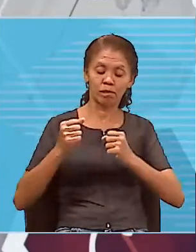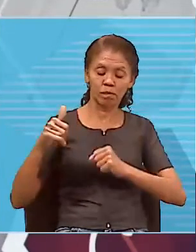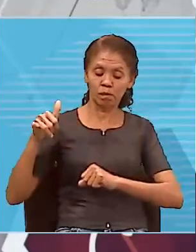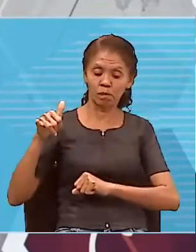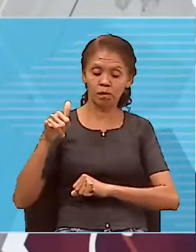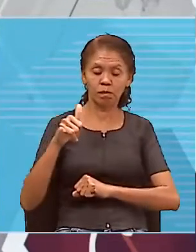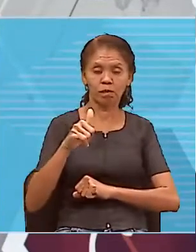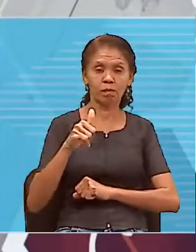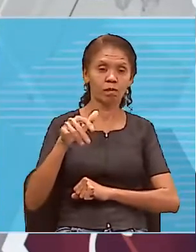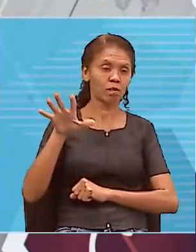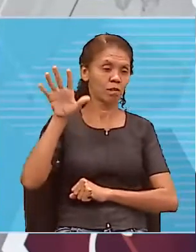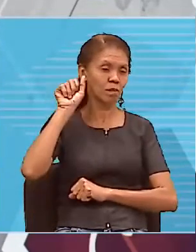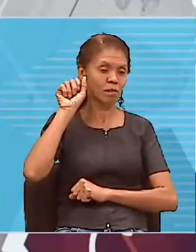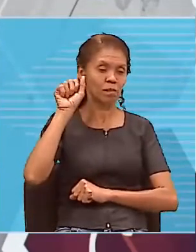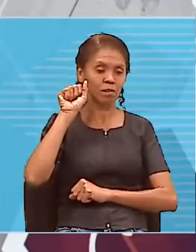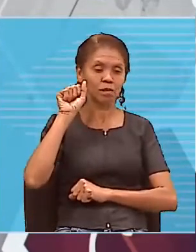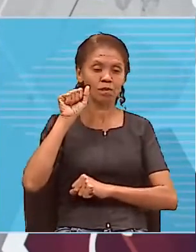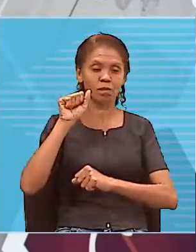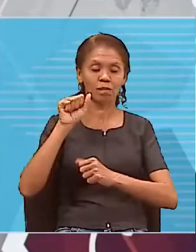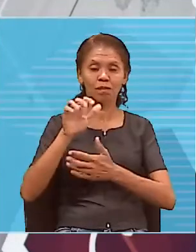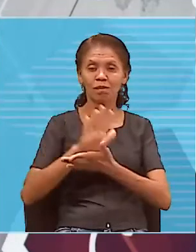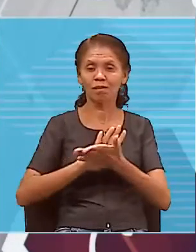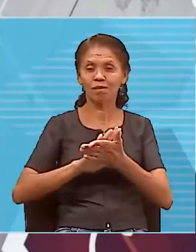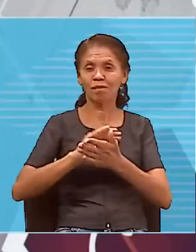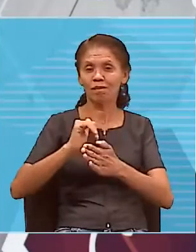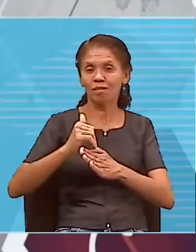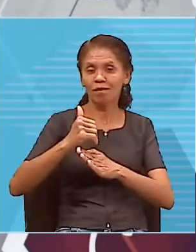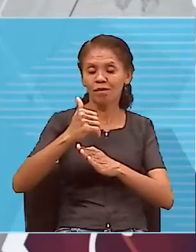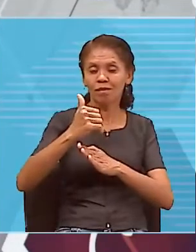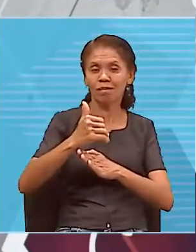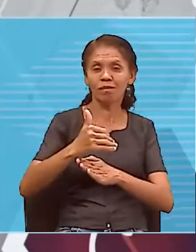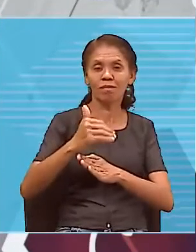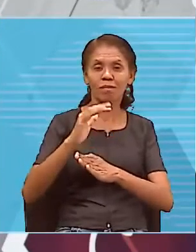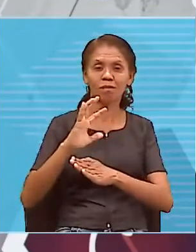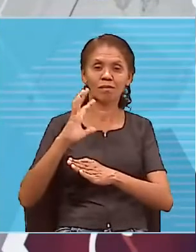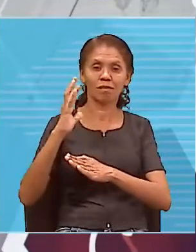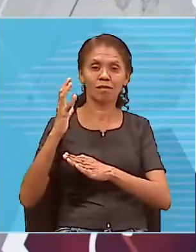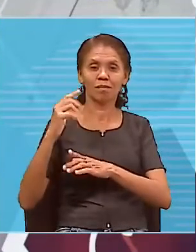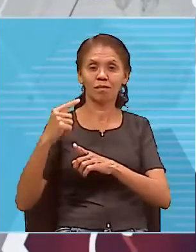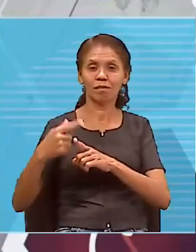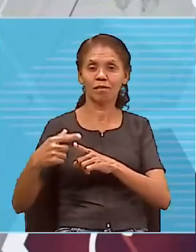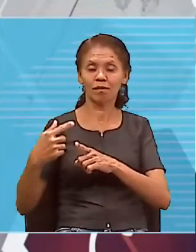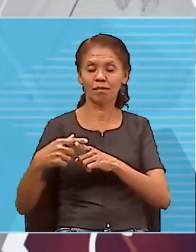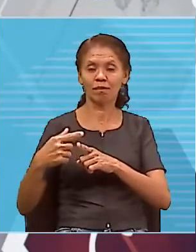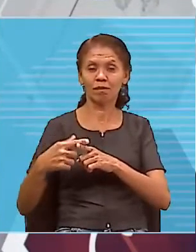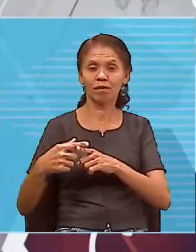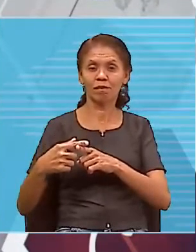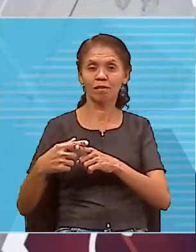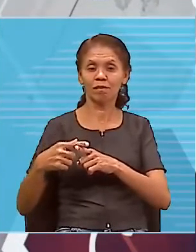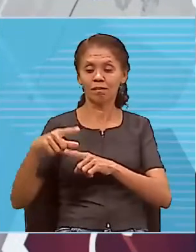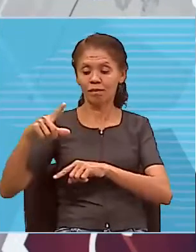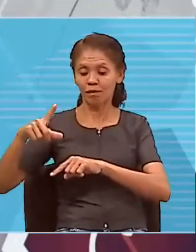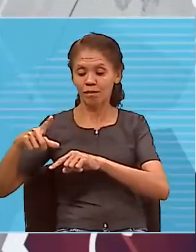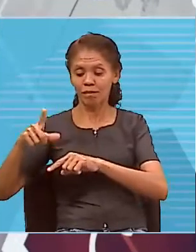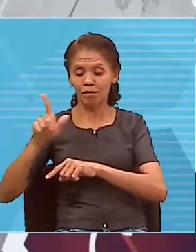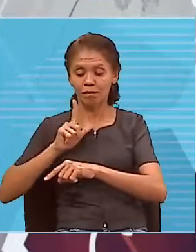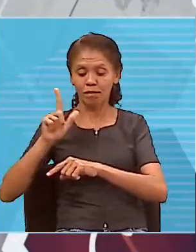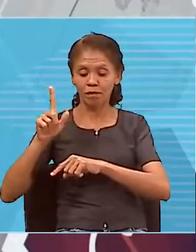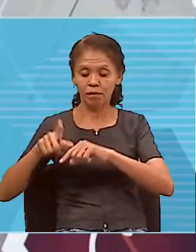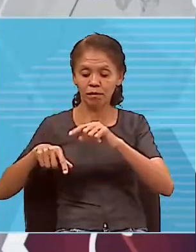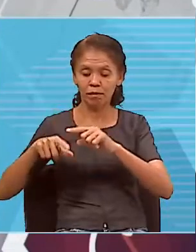que também é emitido pela cabine só que é um som igual mais oposto em